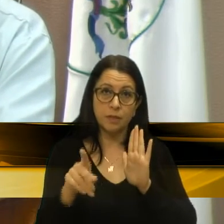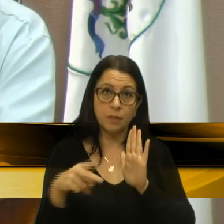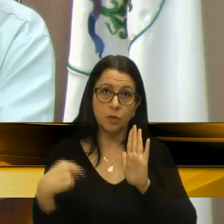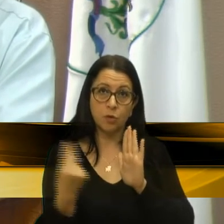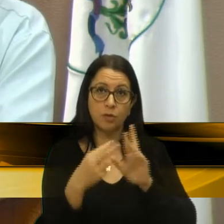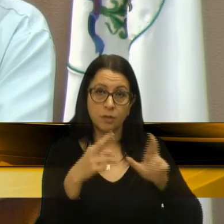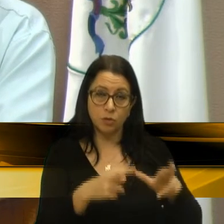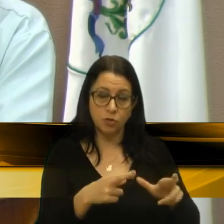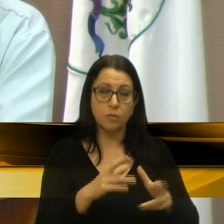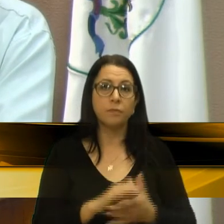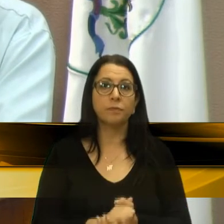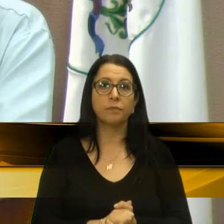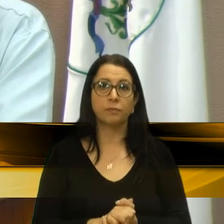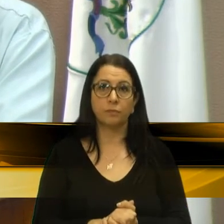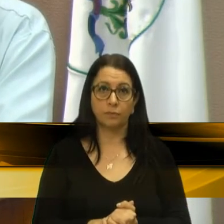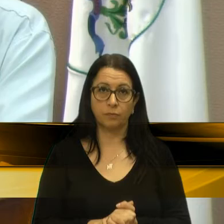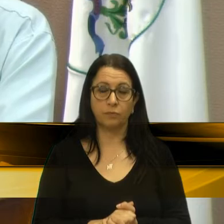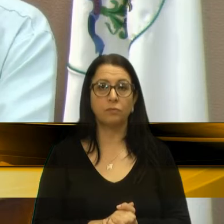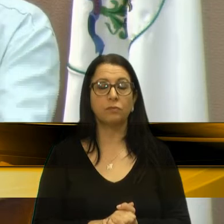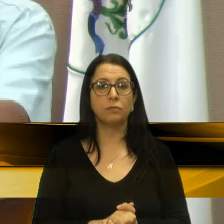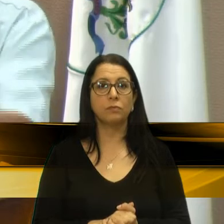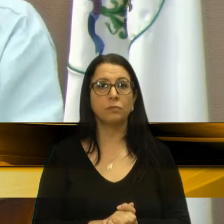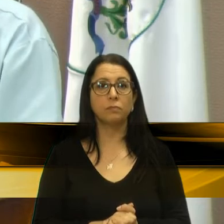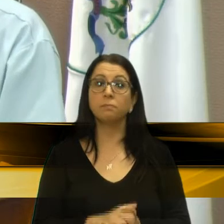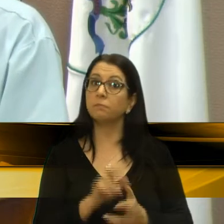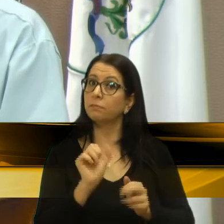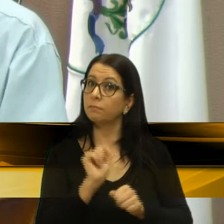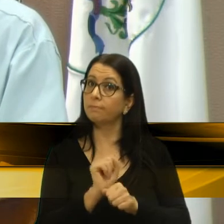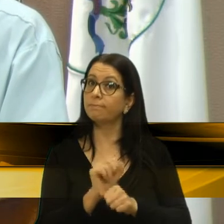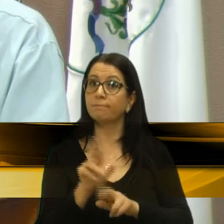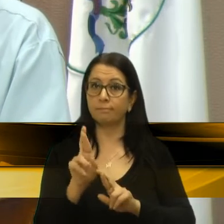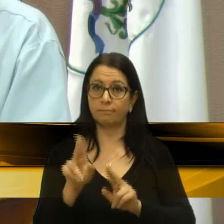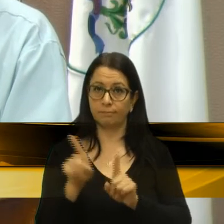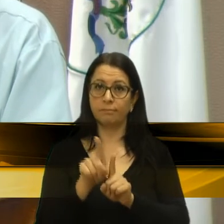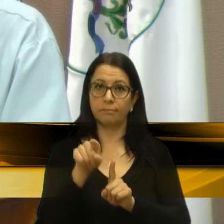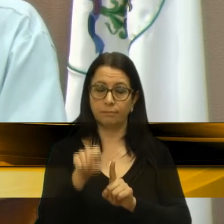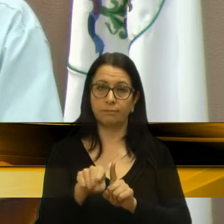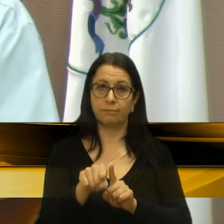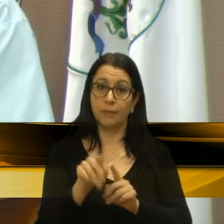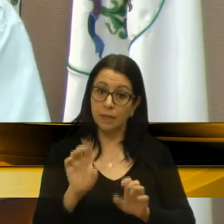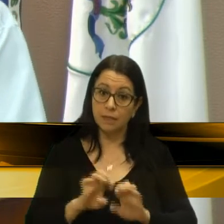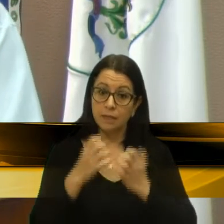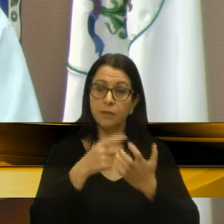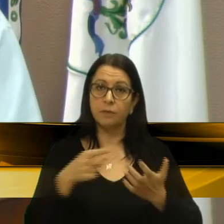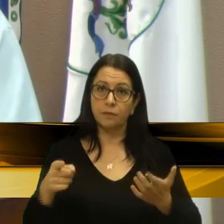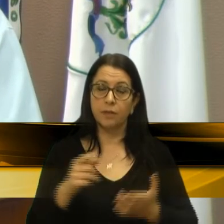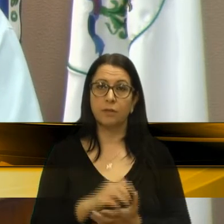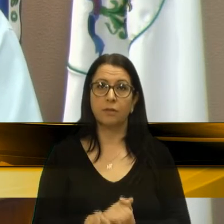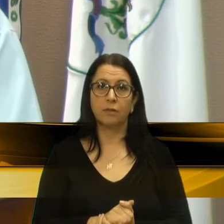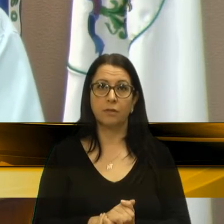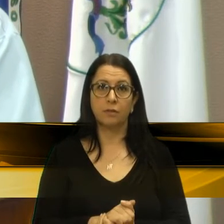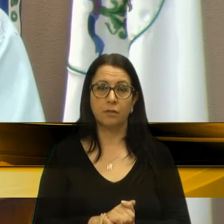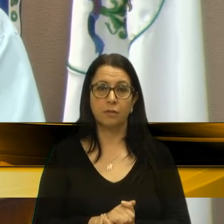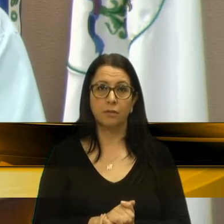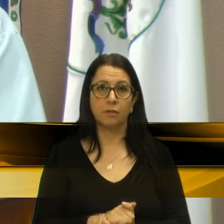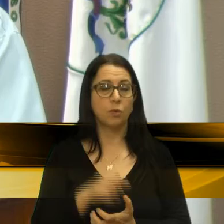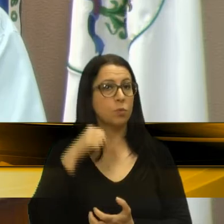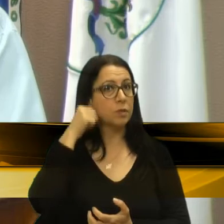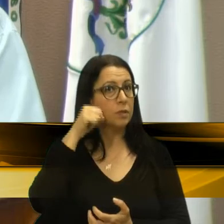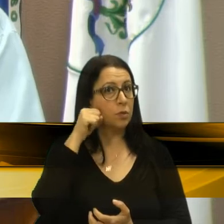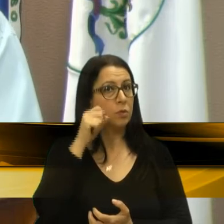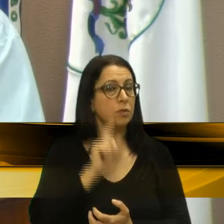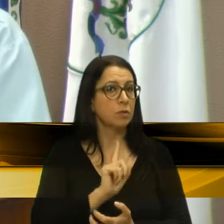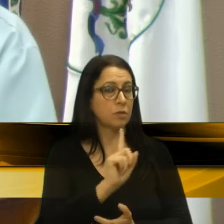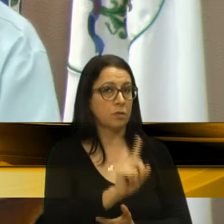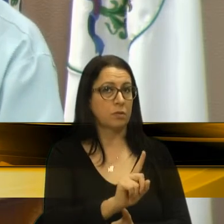região e esperamos também que nessa nesse evento que o senador estará